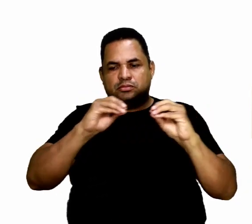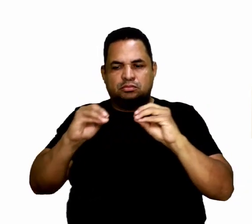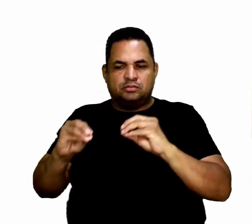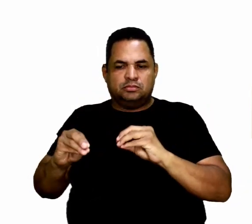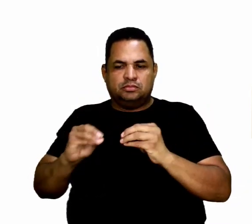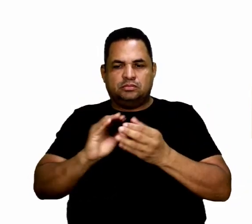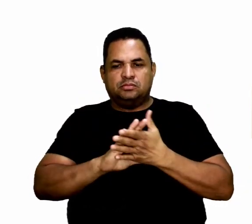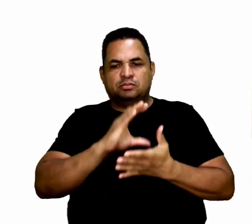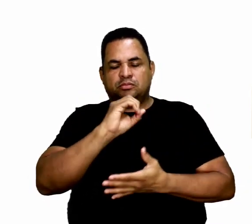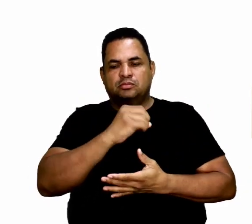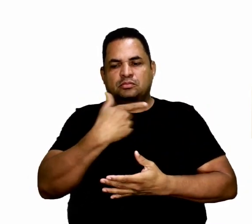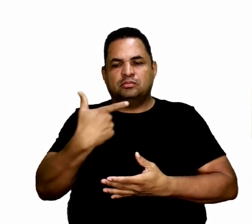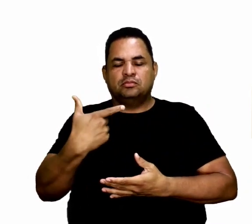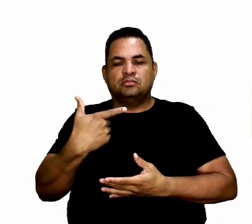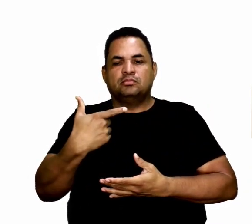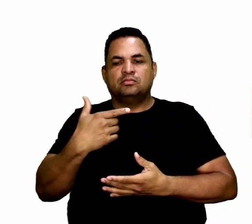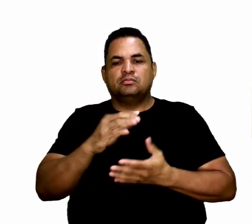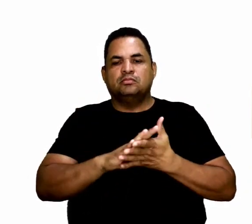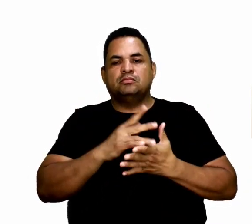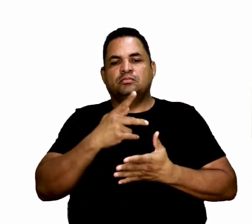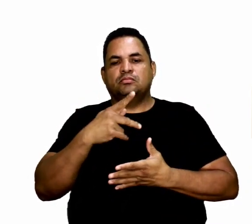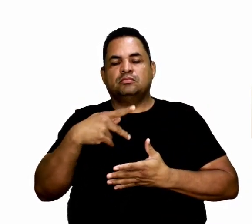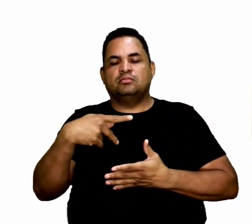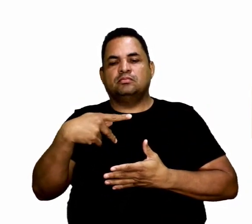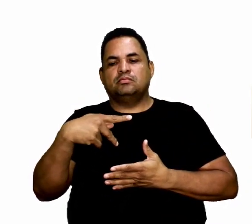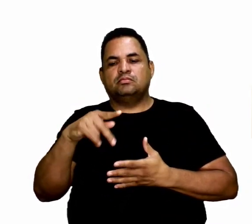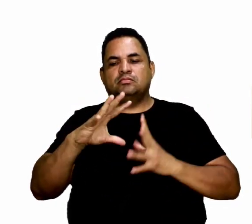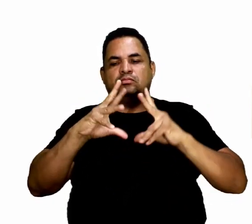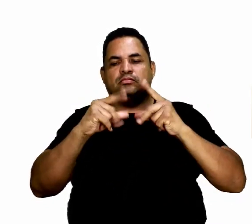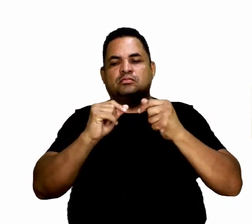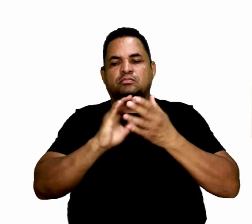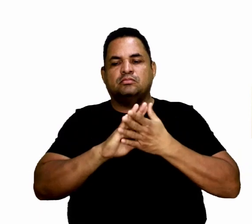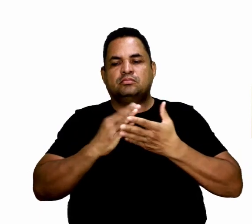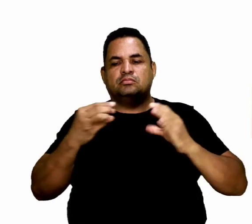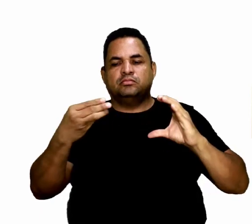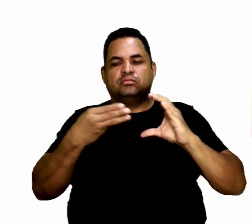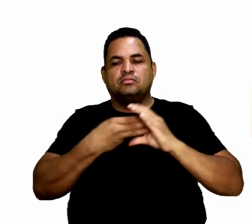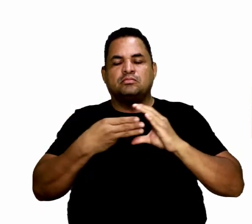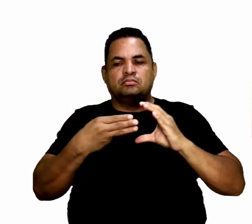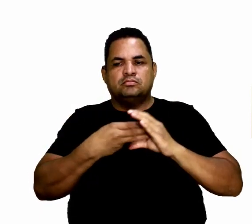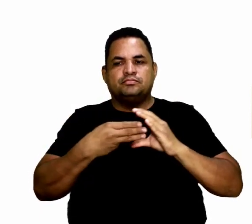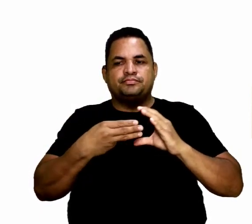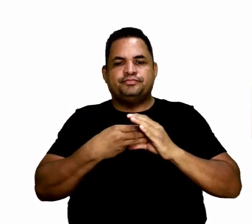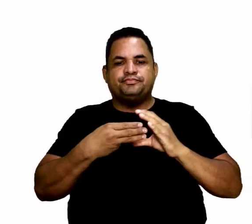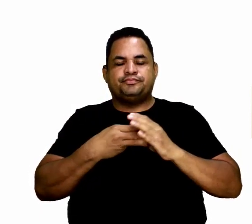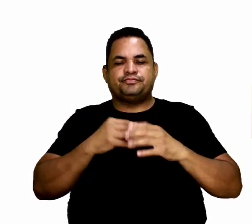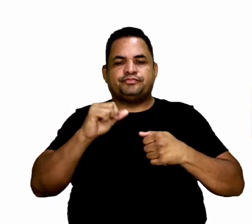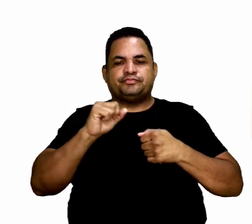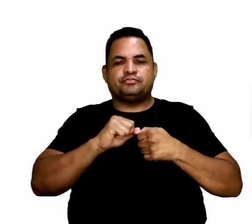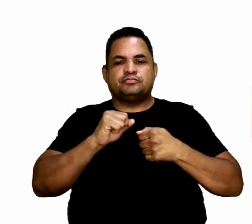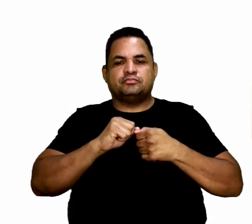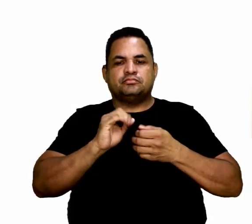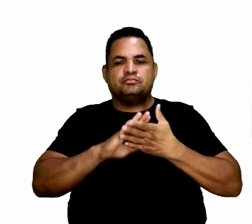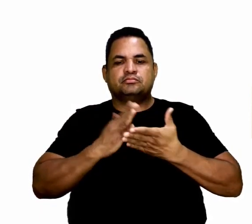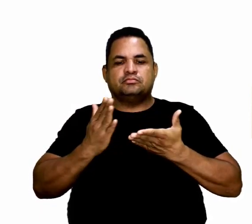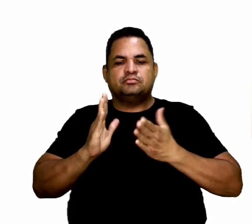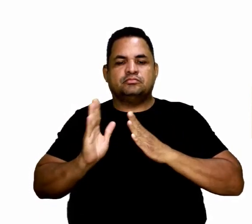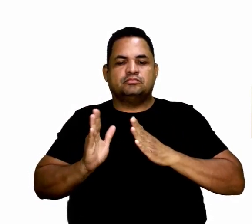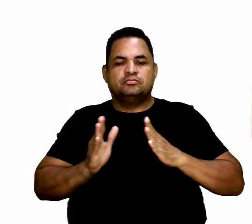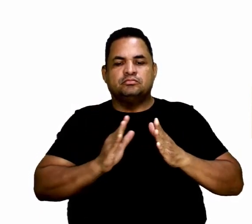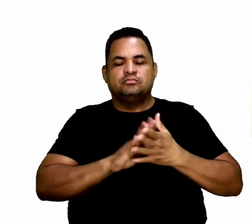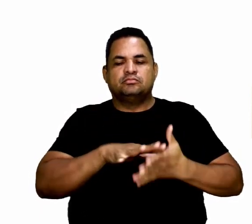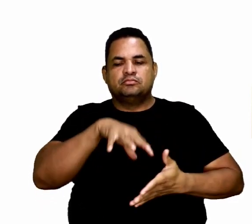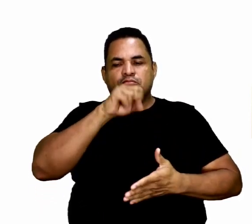gás oxigênio para que todas as tuas células que vão realizar o processo de respiração